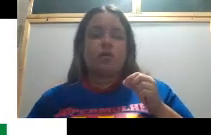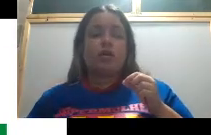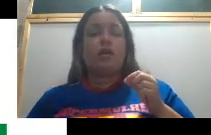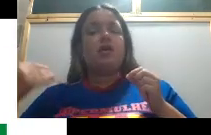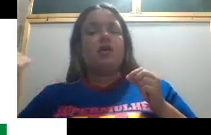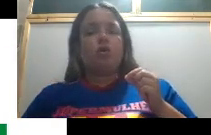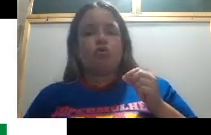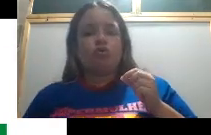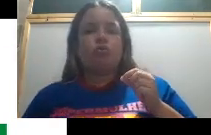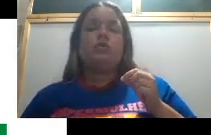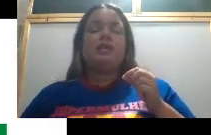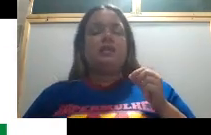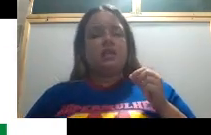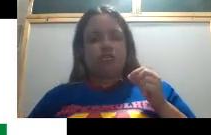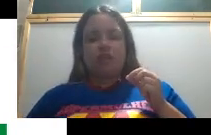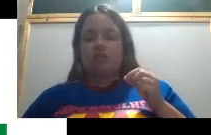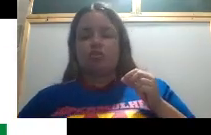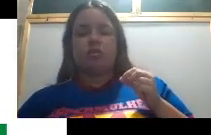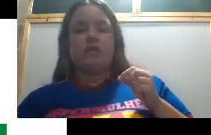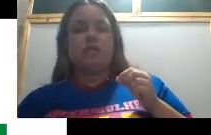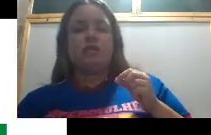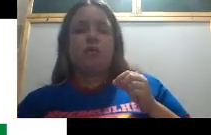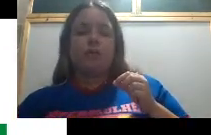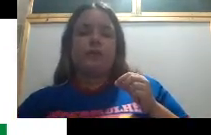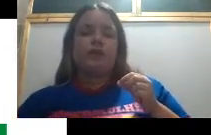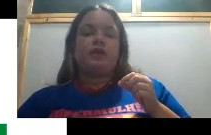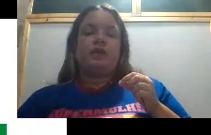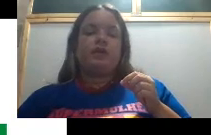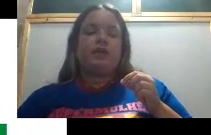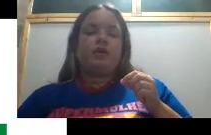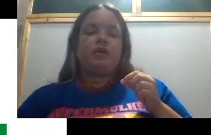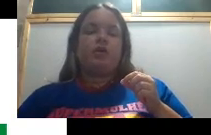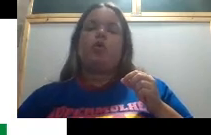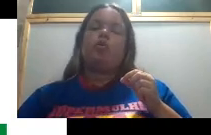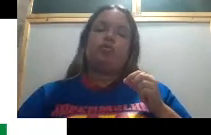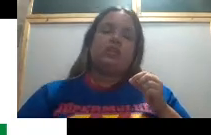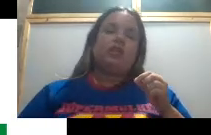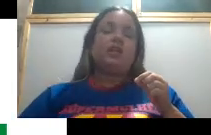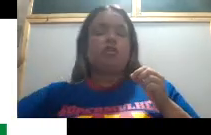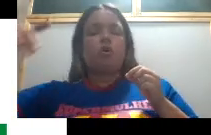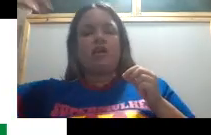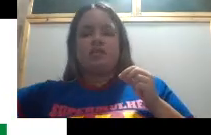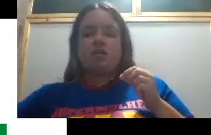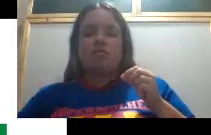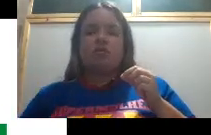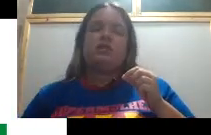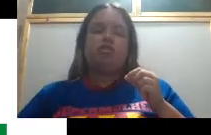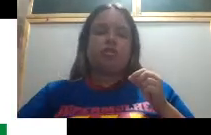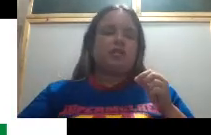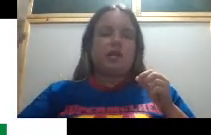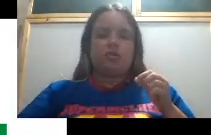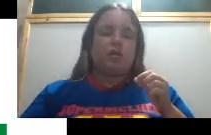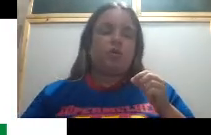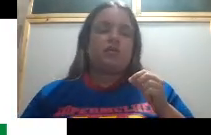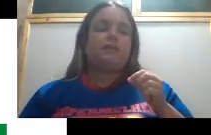constelação é o que conjunto de estrelas então um conjunto de estrelas é o coletivo